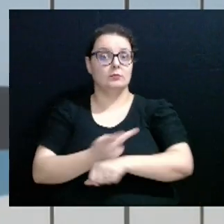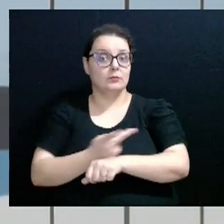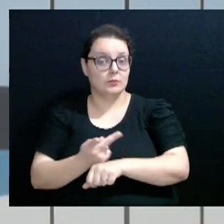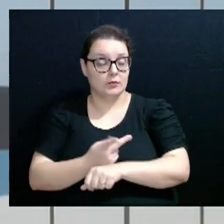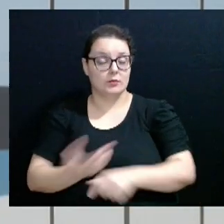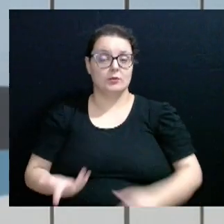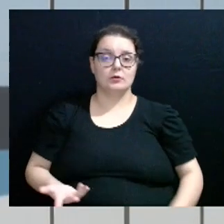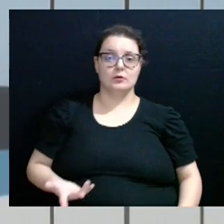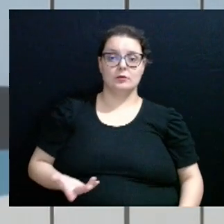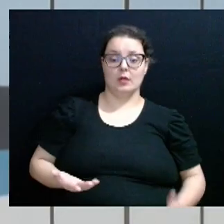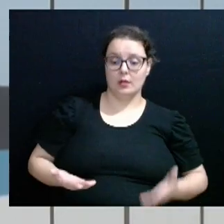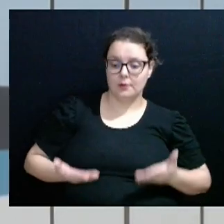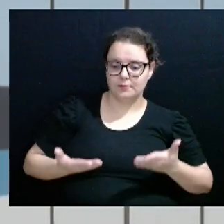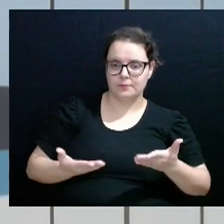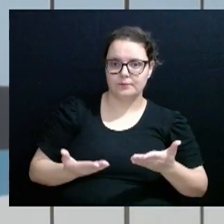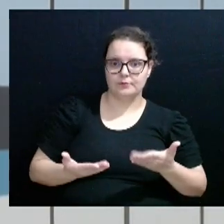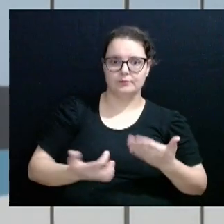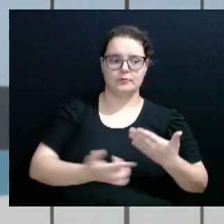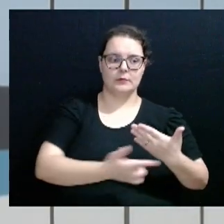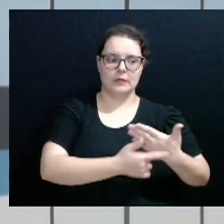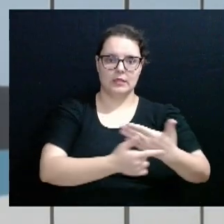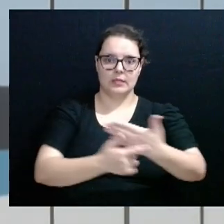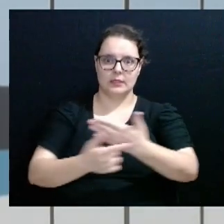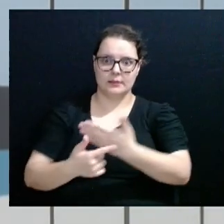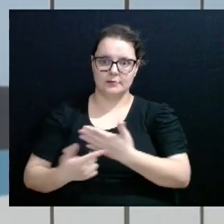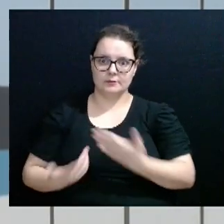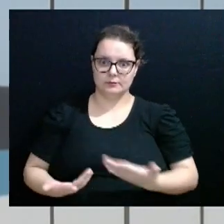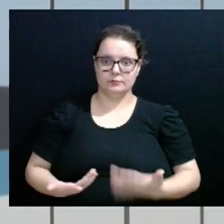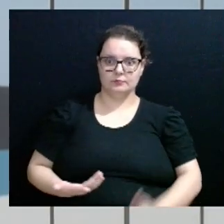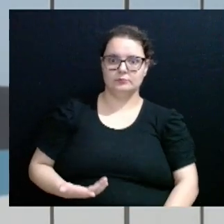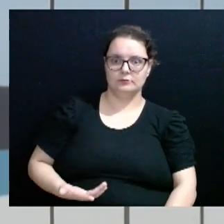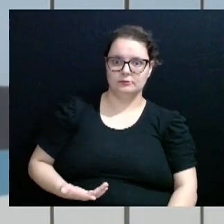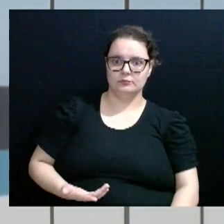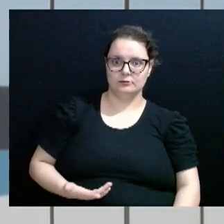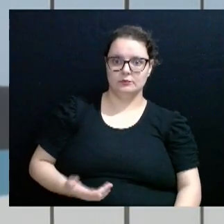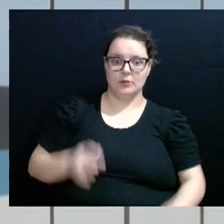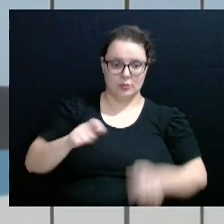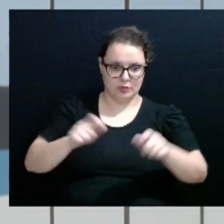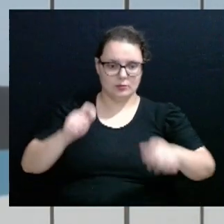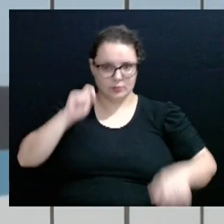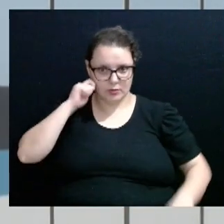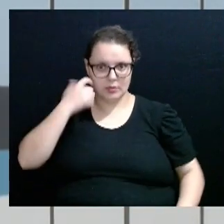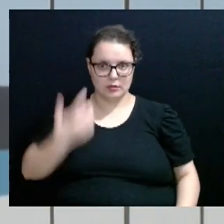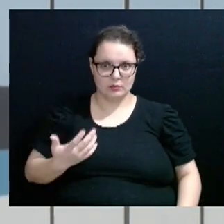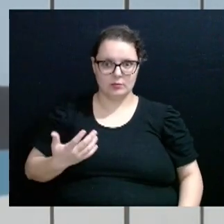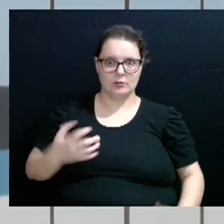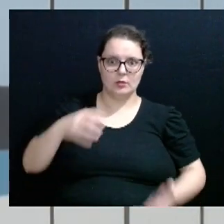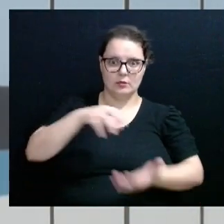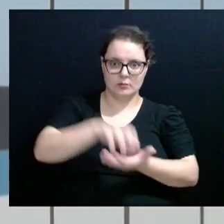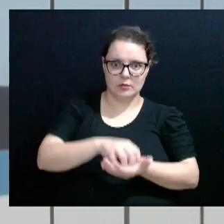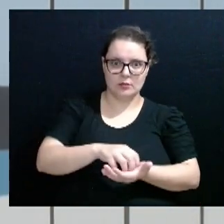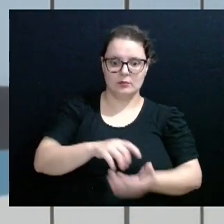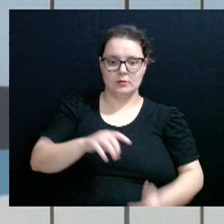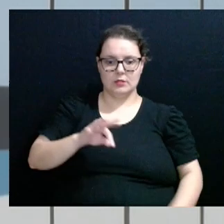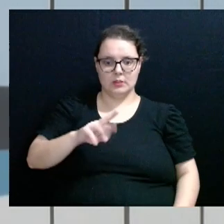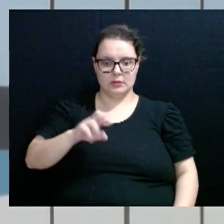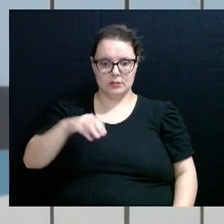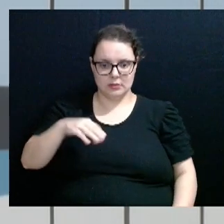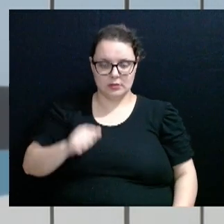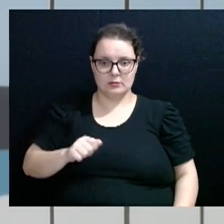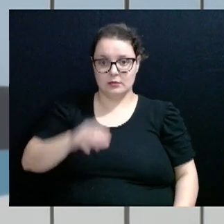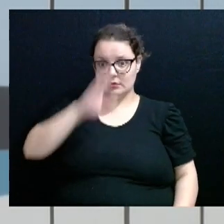esses papéis para papéis de pessoas negras para o centro da trama, e principalmente ocupando lugares de donos